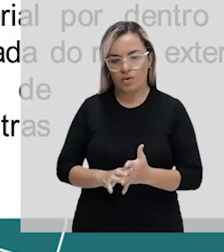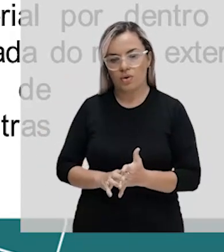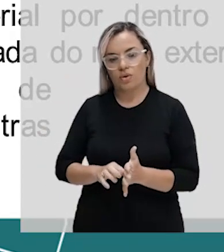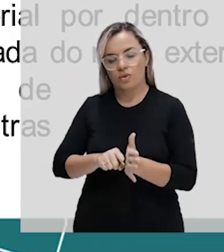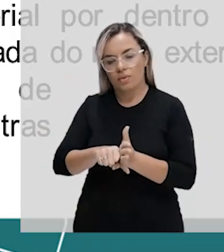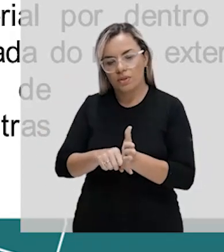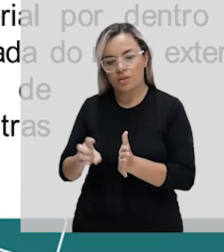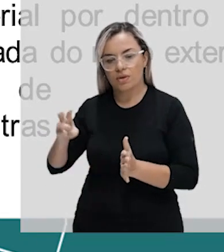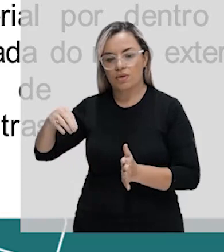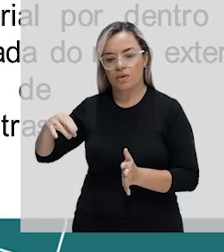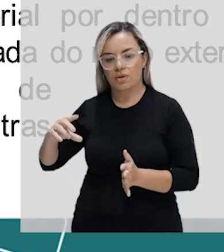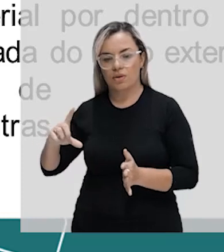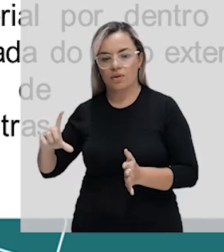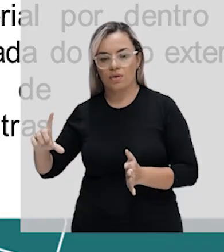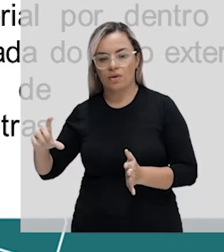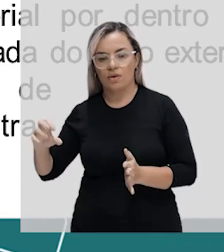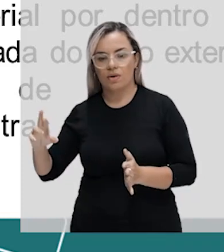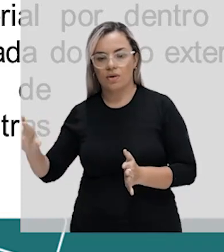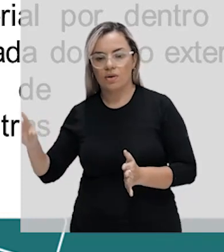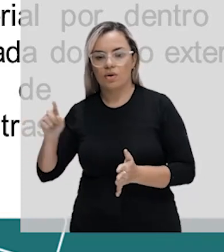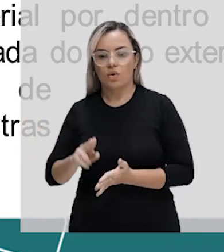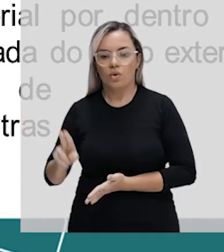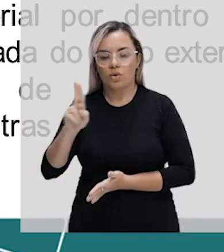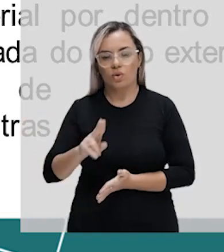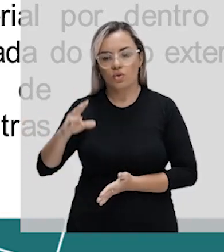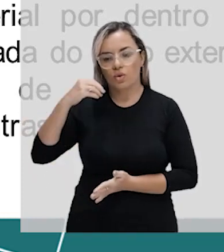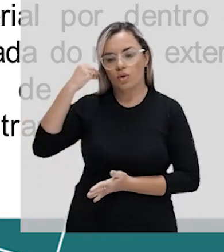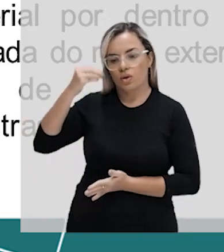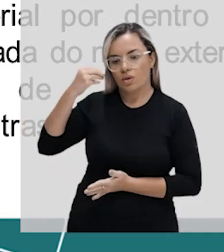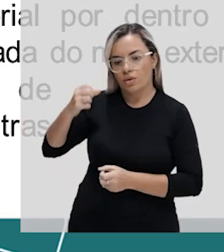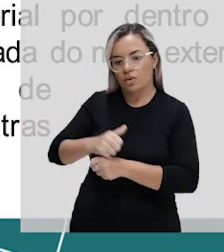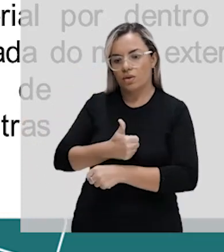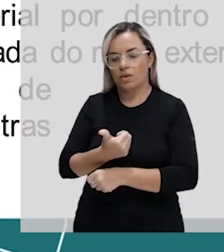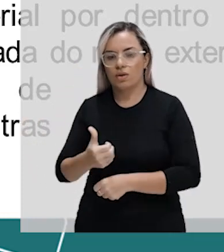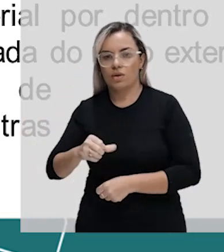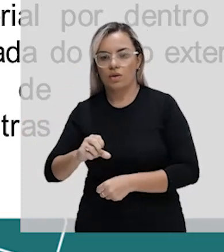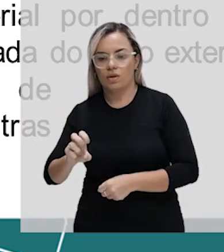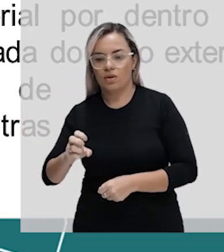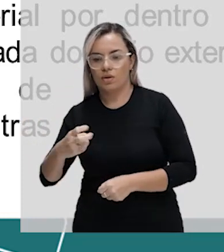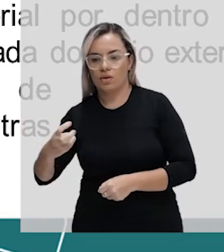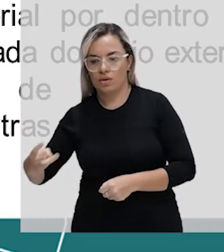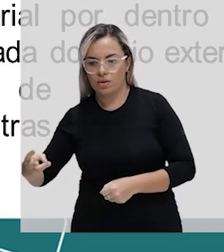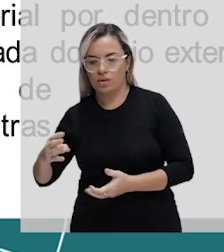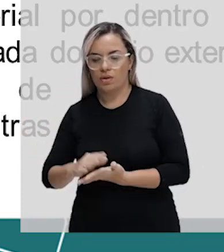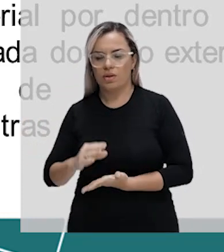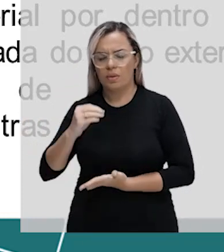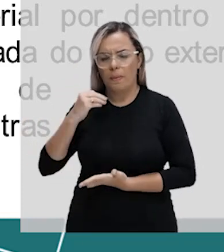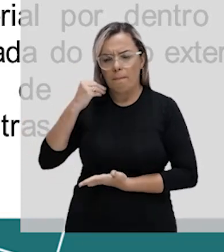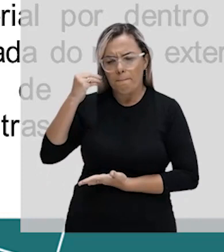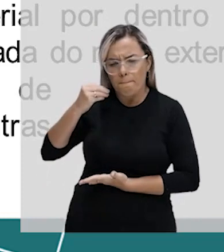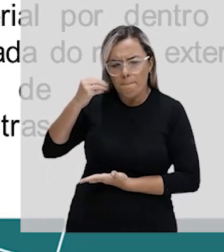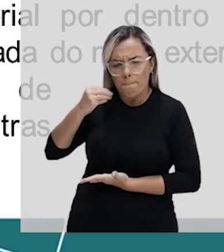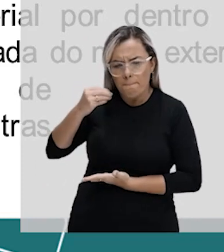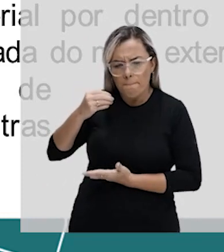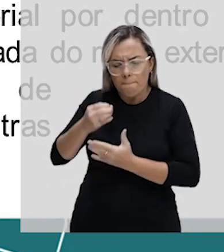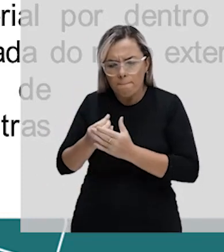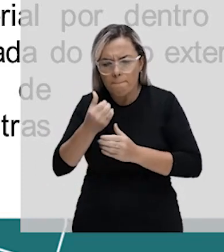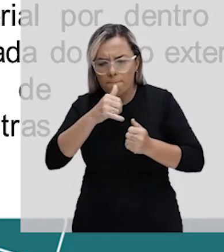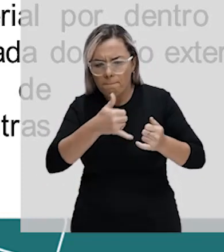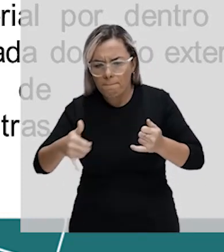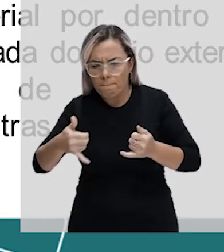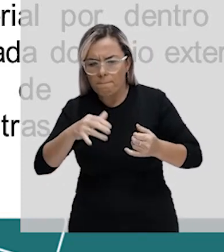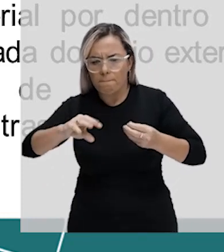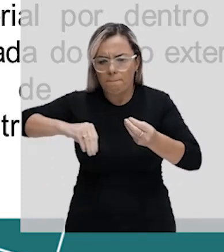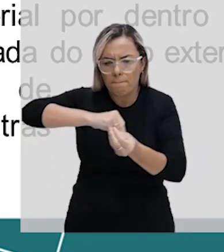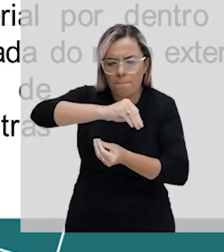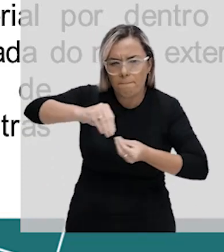suas experiências em 1953 para testar a produção de aminoácidos a partir de uma